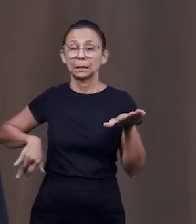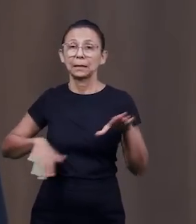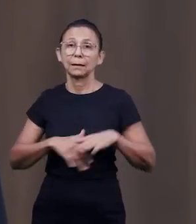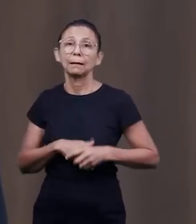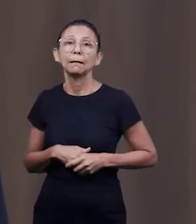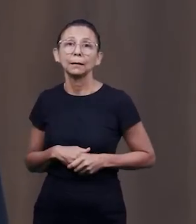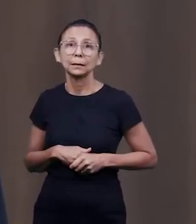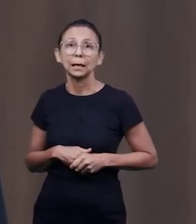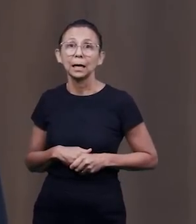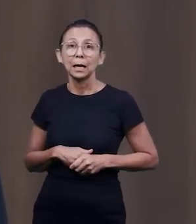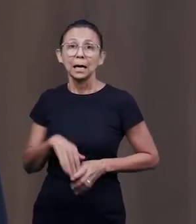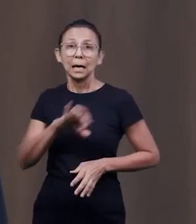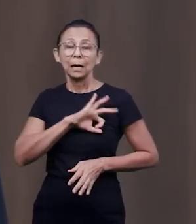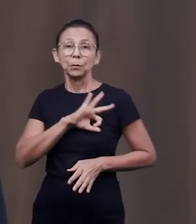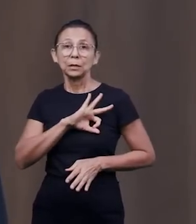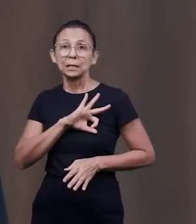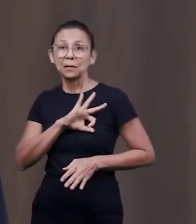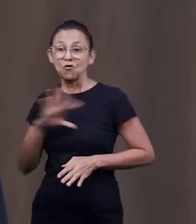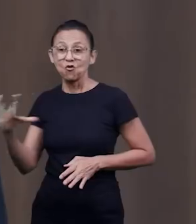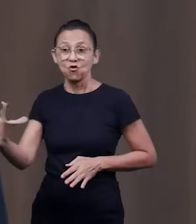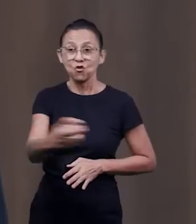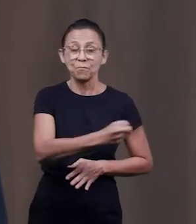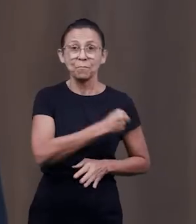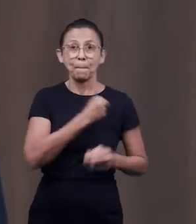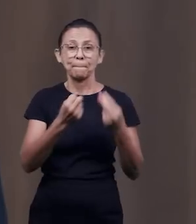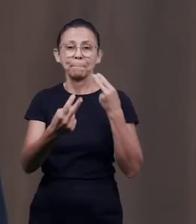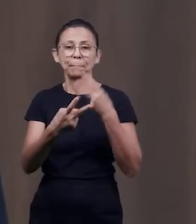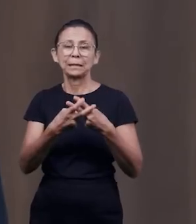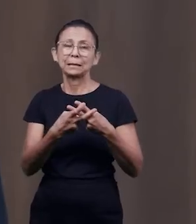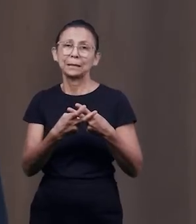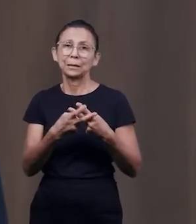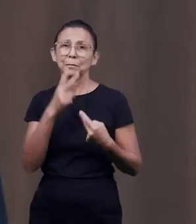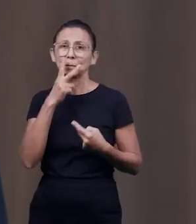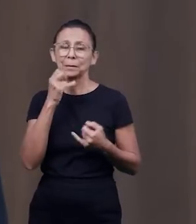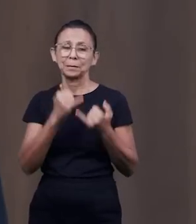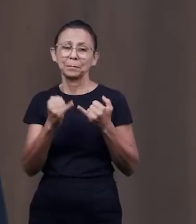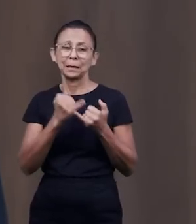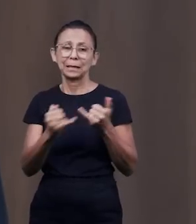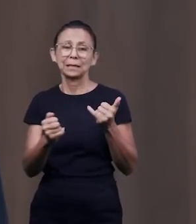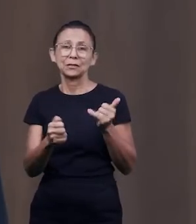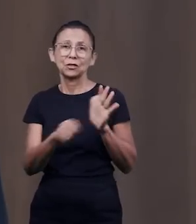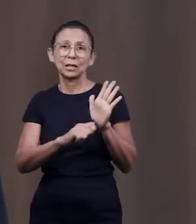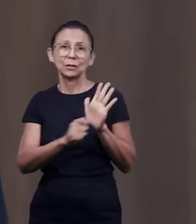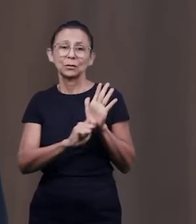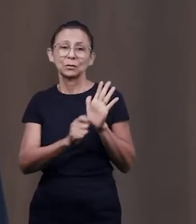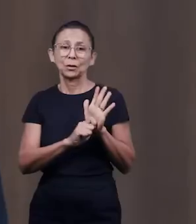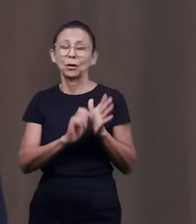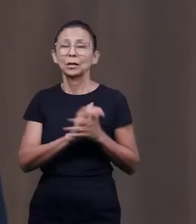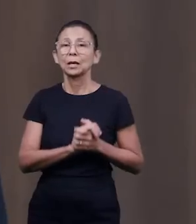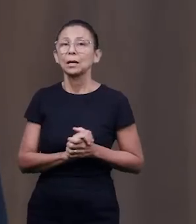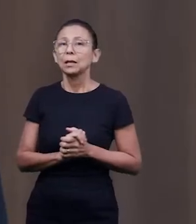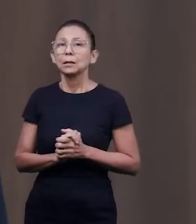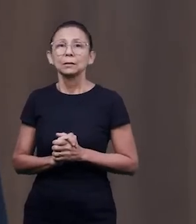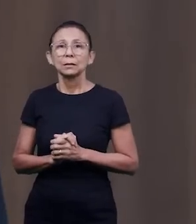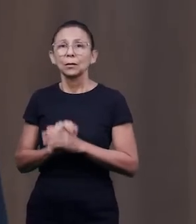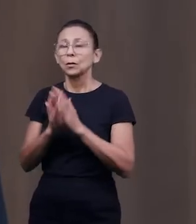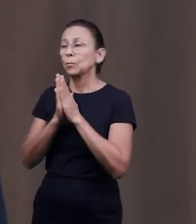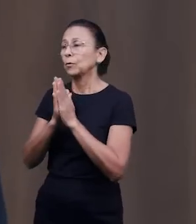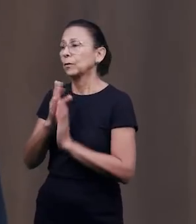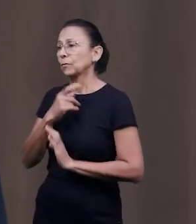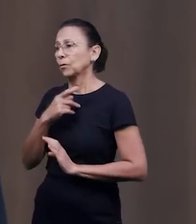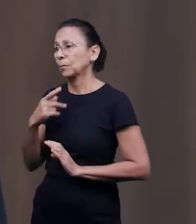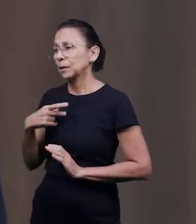as duas desmanchando de chorar. Falei, o que houve? Pensei que o marido tinha morrido.